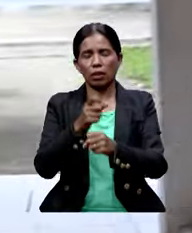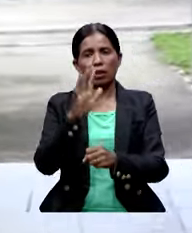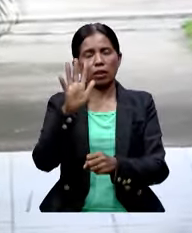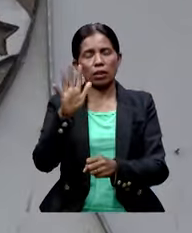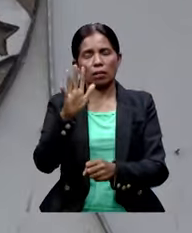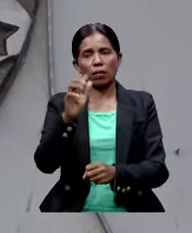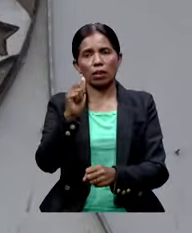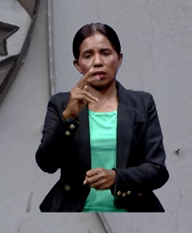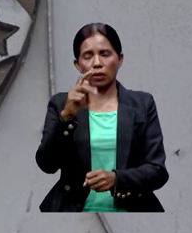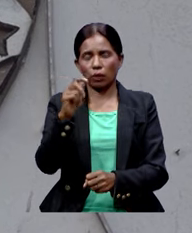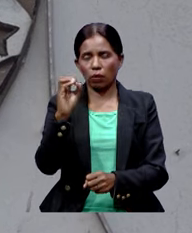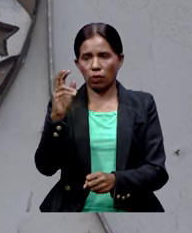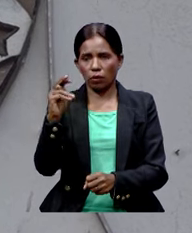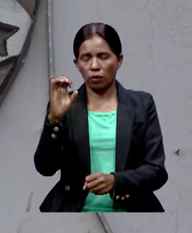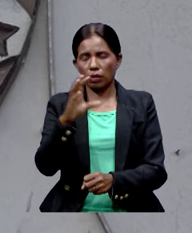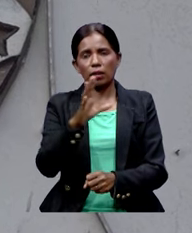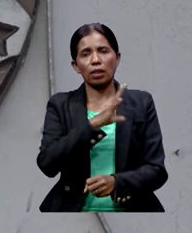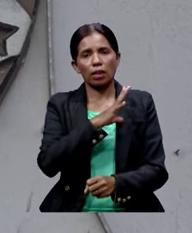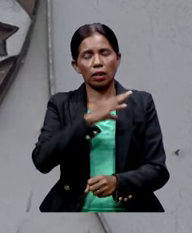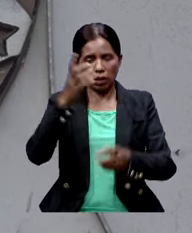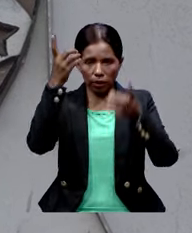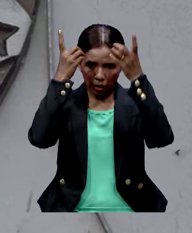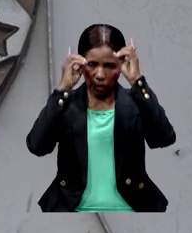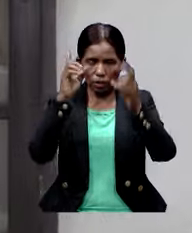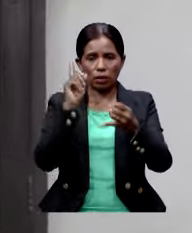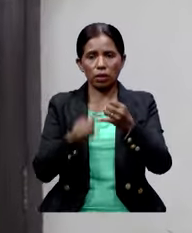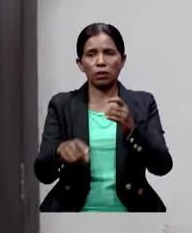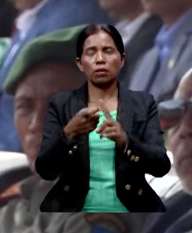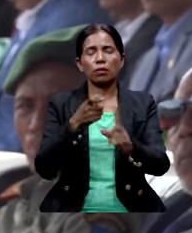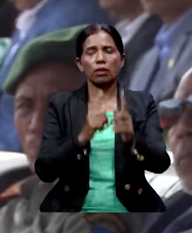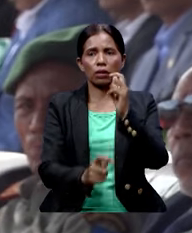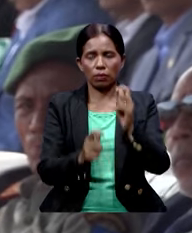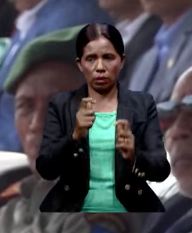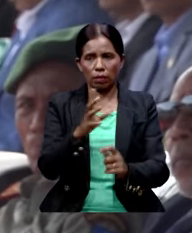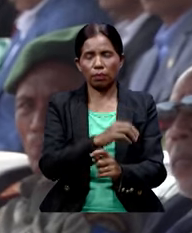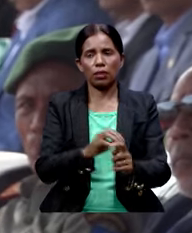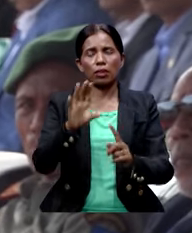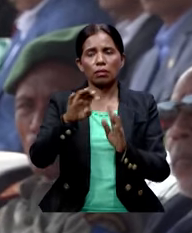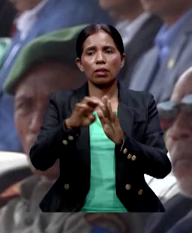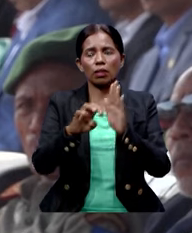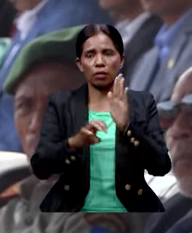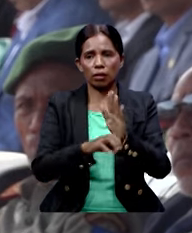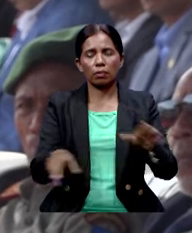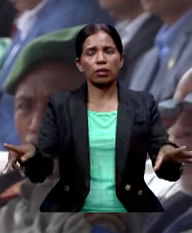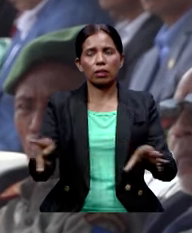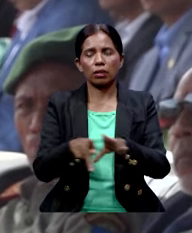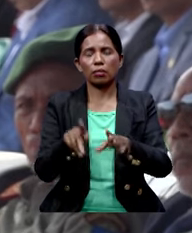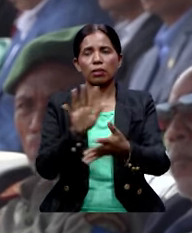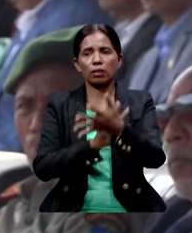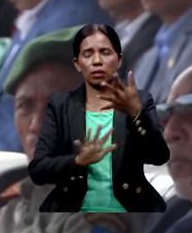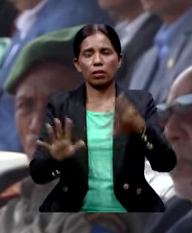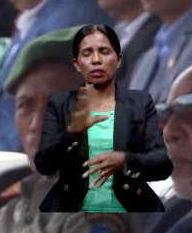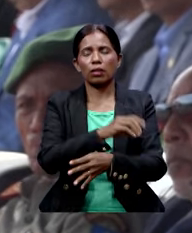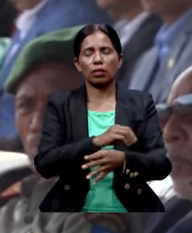da Conceição se reindecisão e cursou-se a tribunal recurso. Se fechado a tua informação, né, a fim participa a cerimônia aniversário